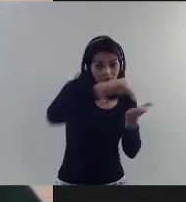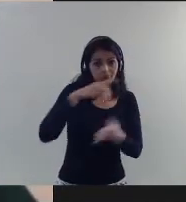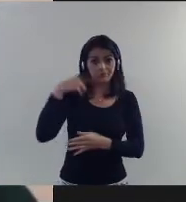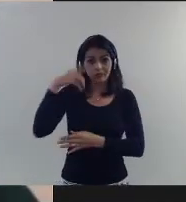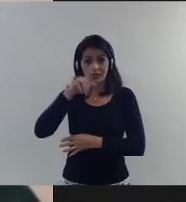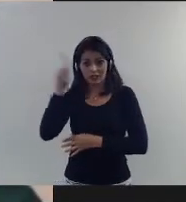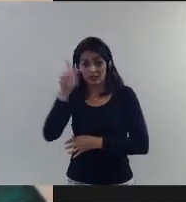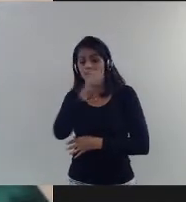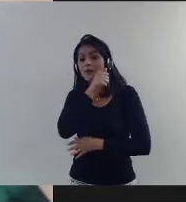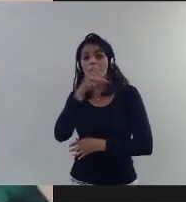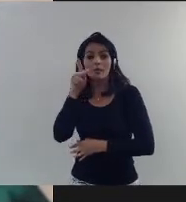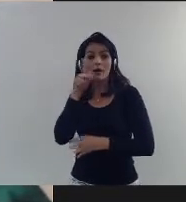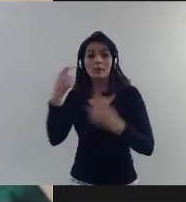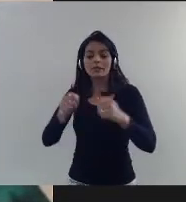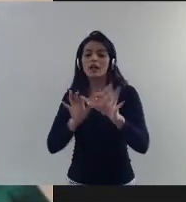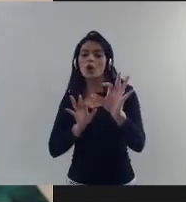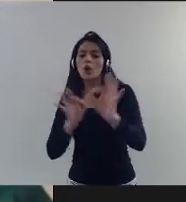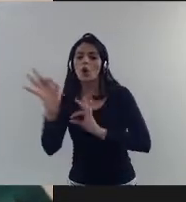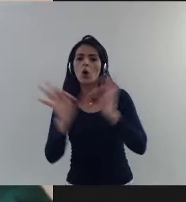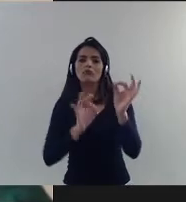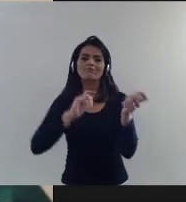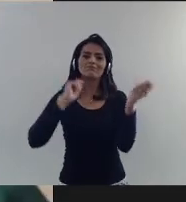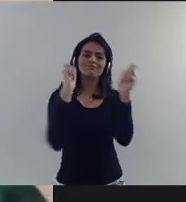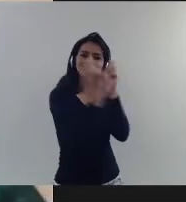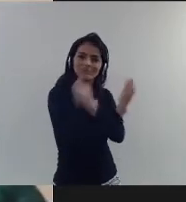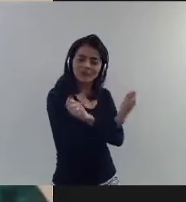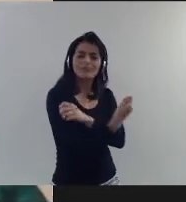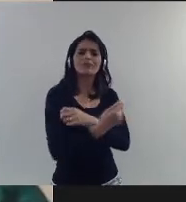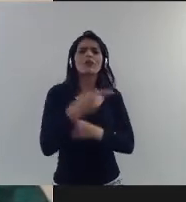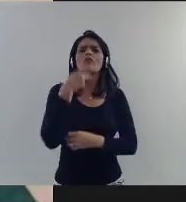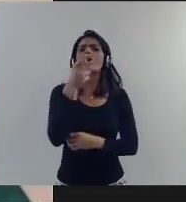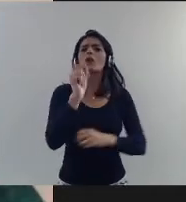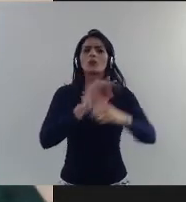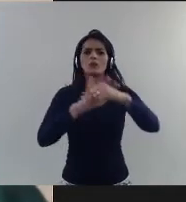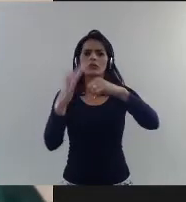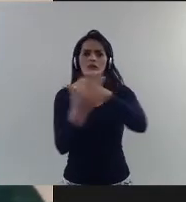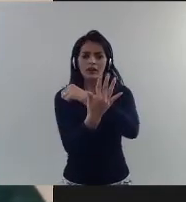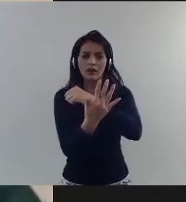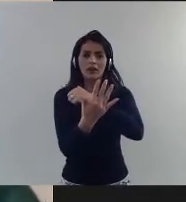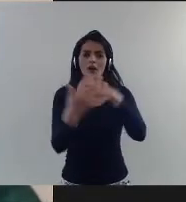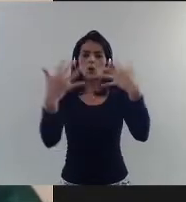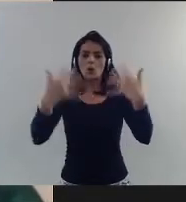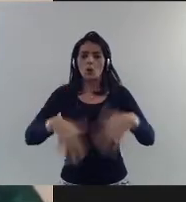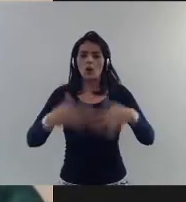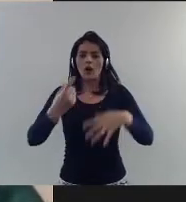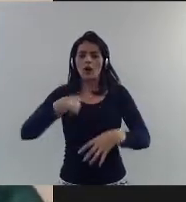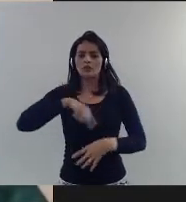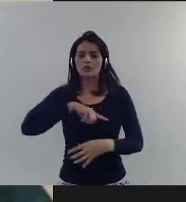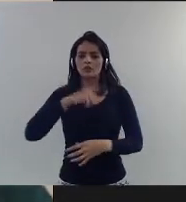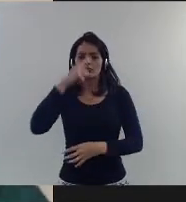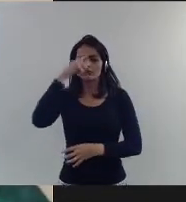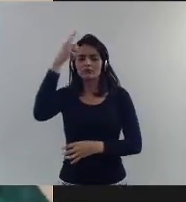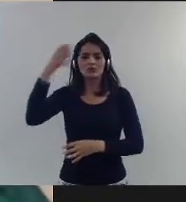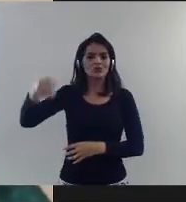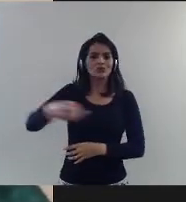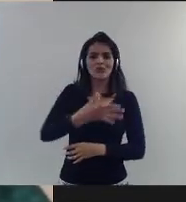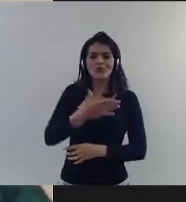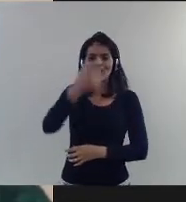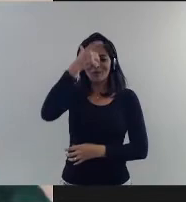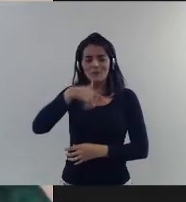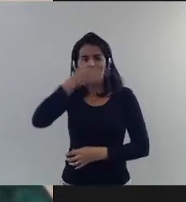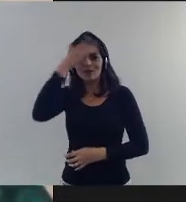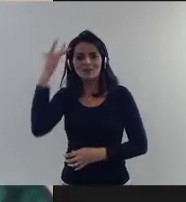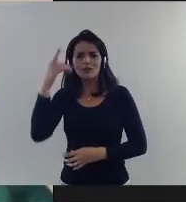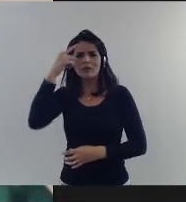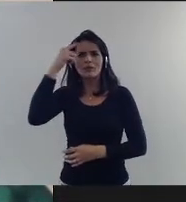se remontar. Eu digo que essa pandemia veio para nos reinventar enquanto pessoas, naquilo que nós